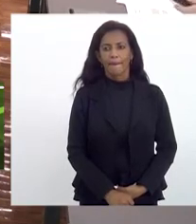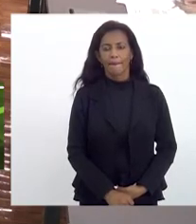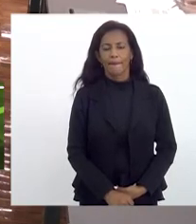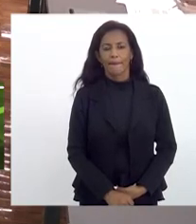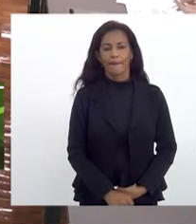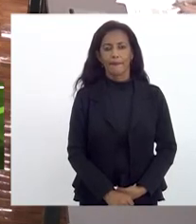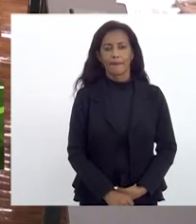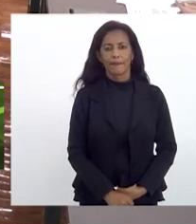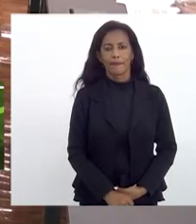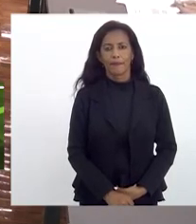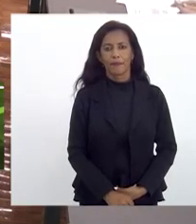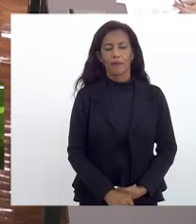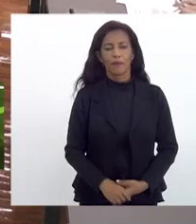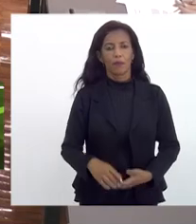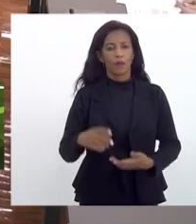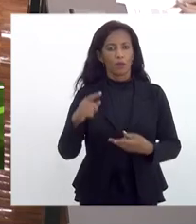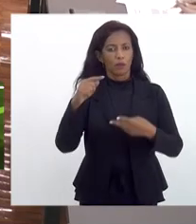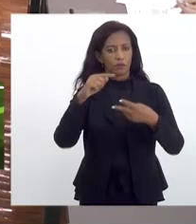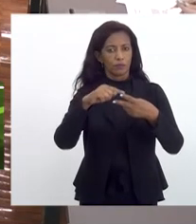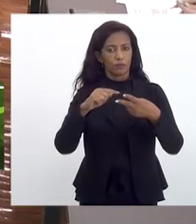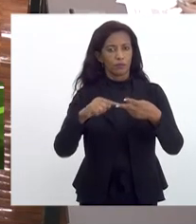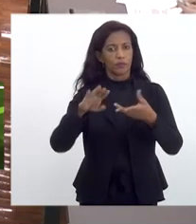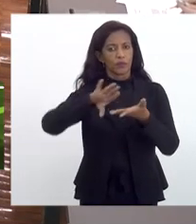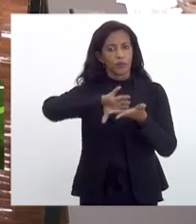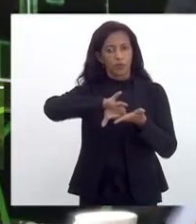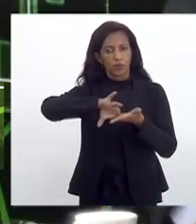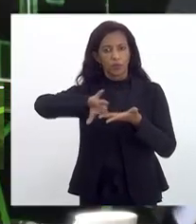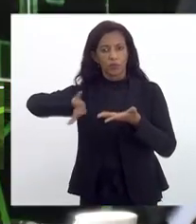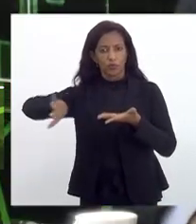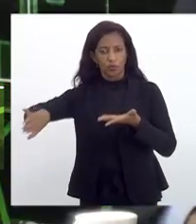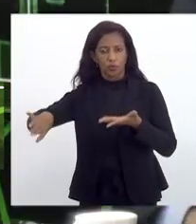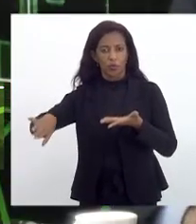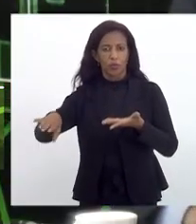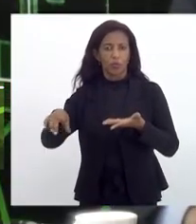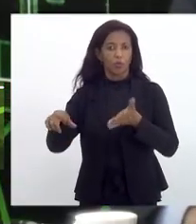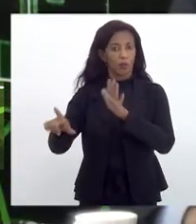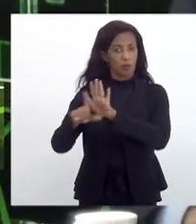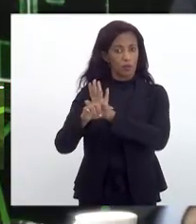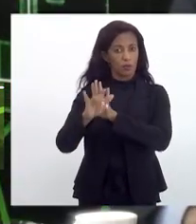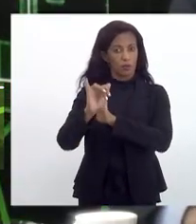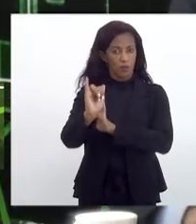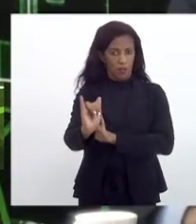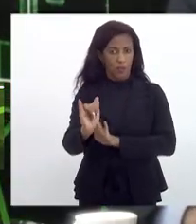TAGs e TAGs estão excluídos, por força de lei, já não tem nenhum conveniente.